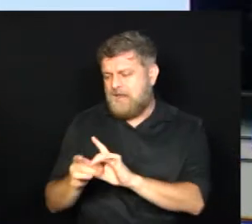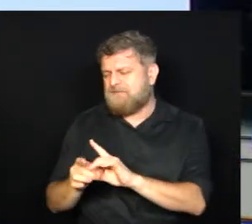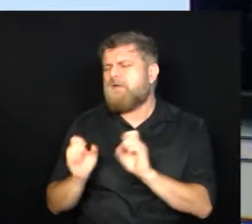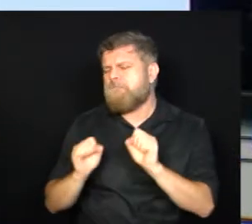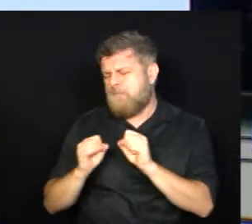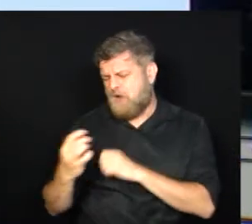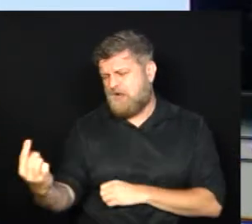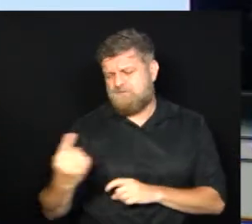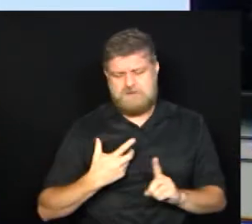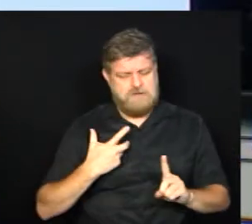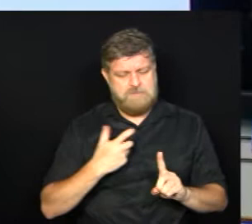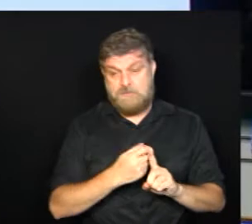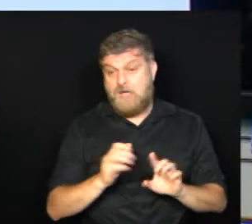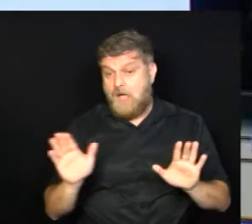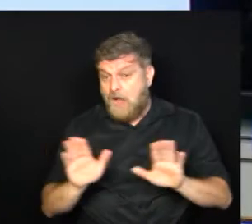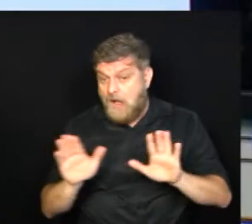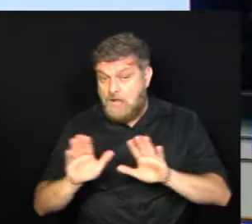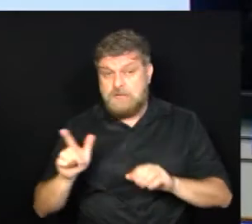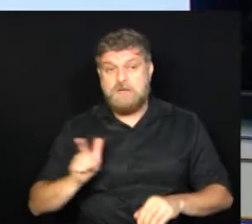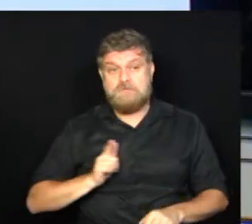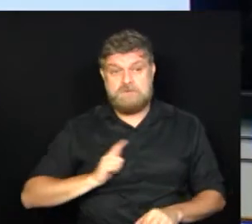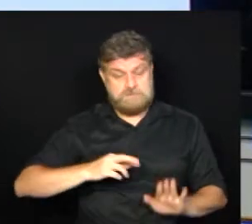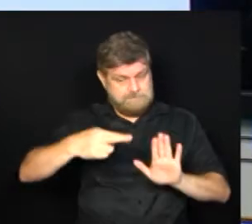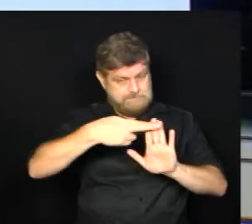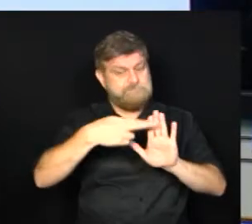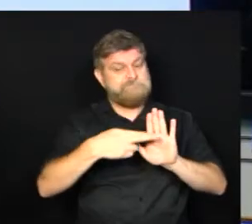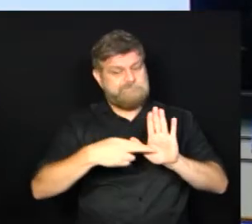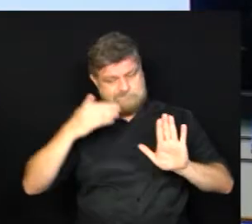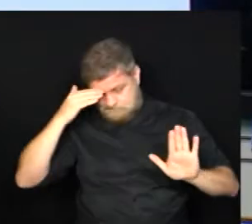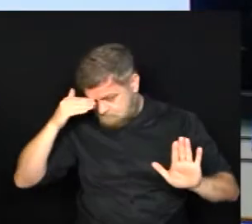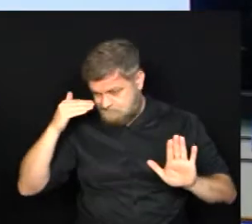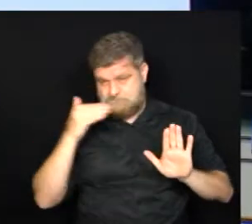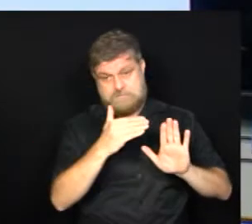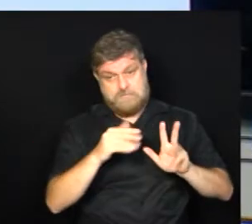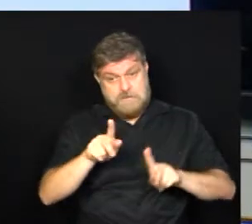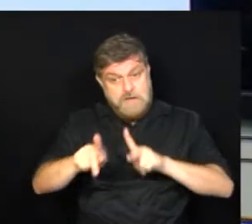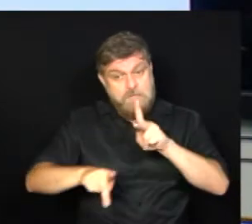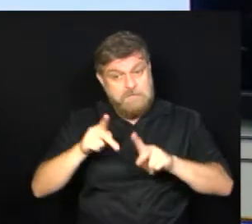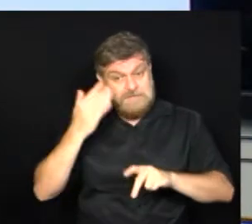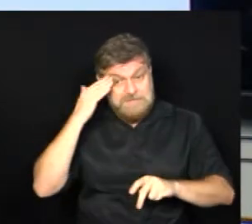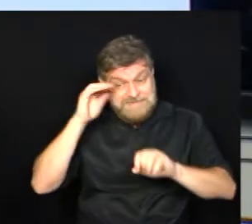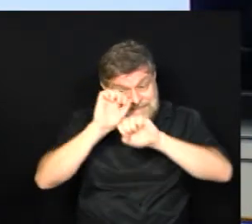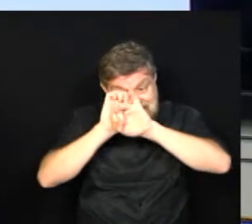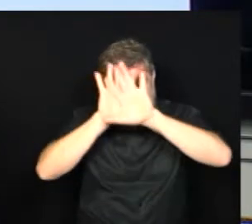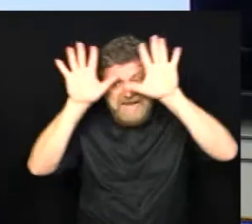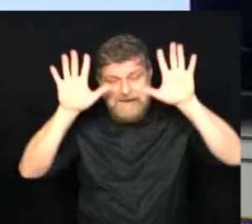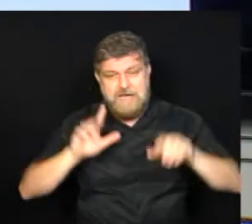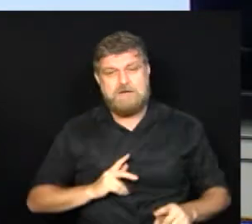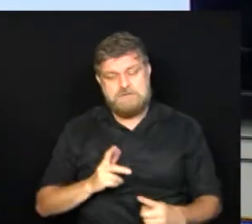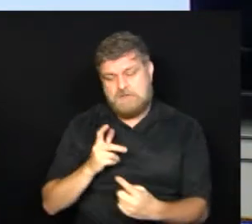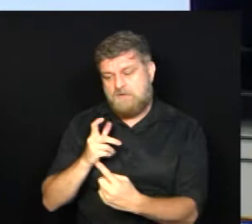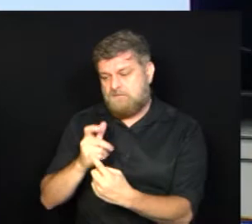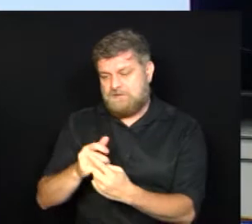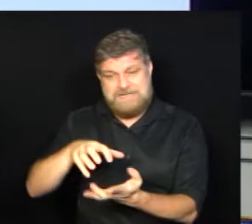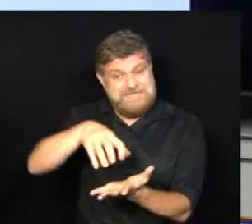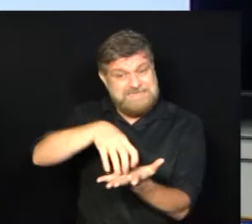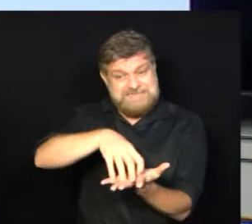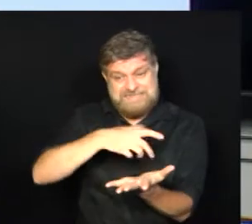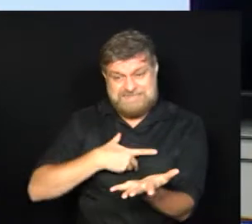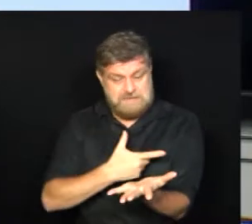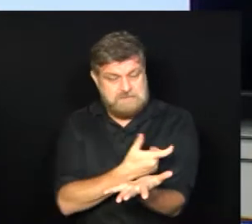nem exceção de profissão. Isso tem que ficar muito claro para toda a população. Nós não vamos fazer vacina em centro de